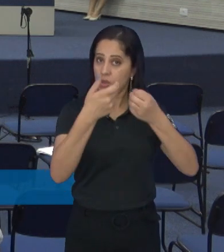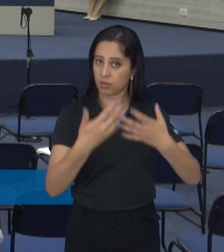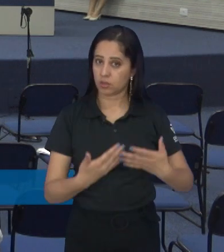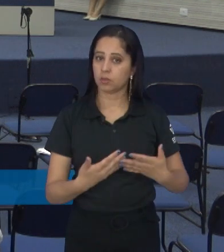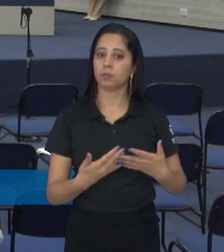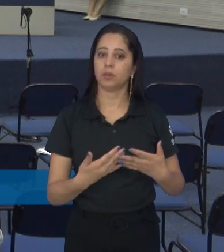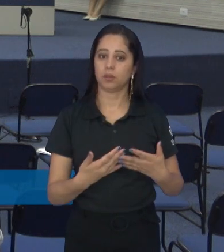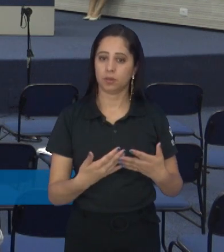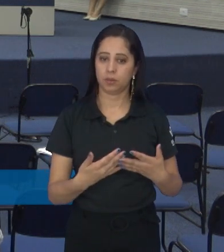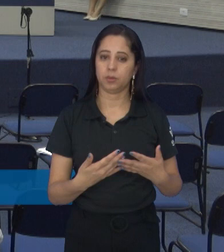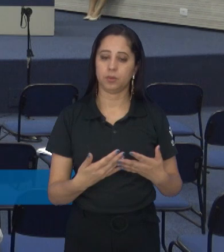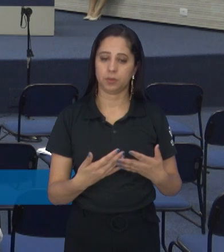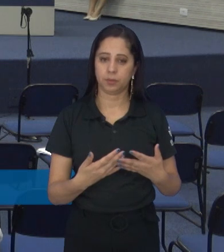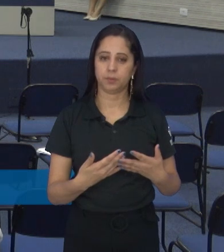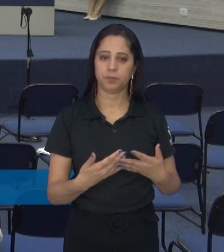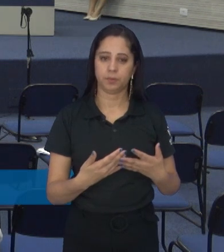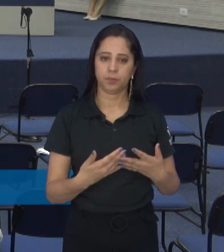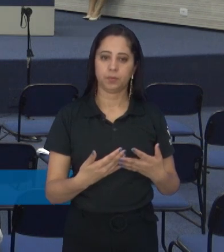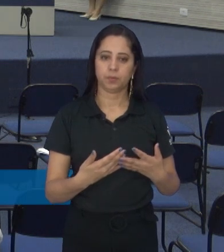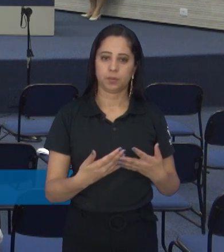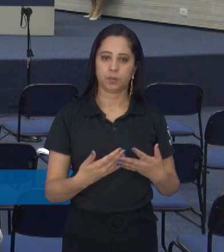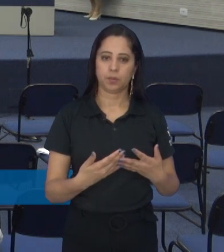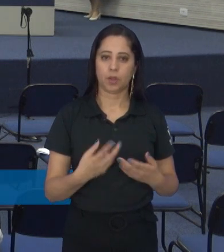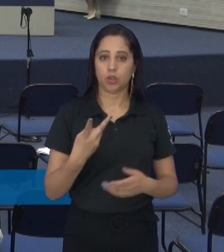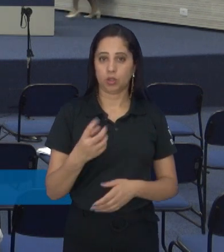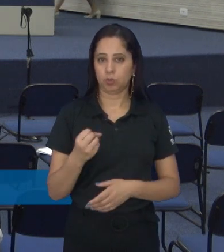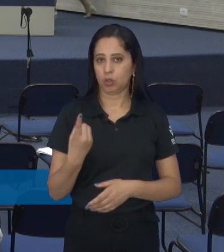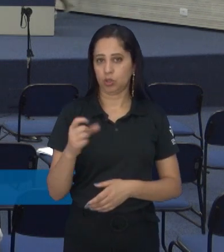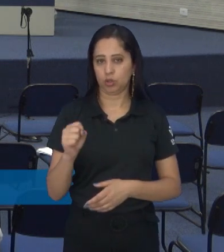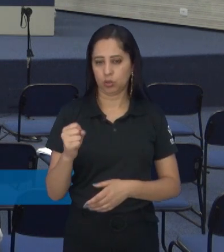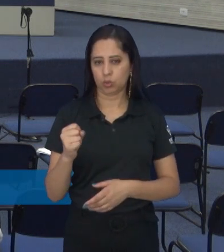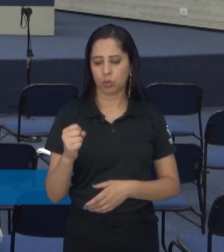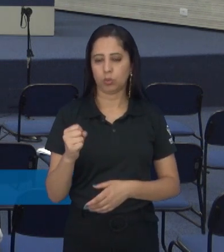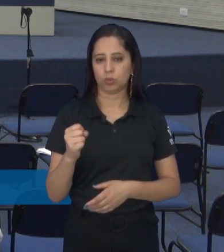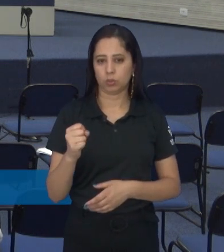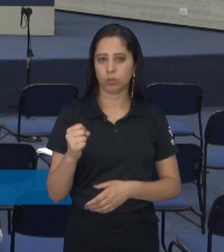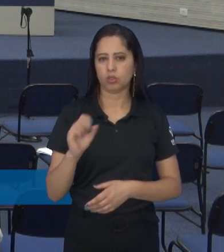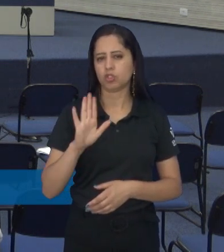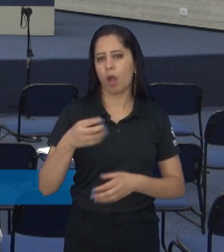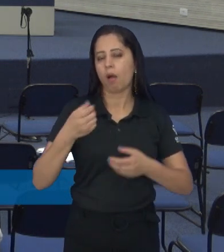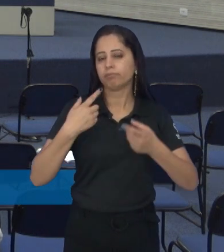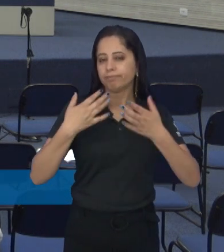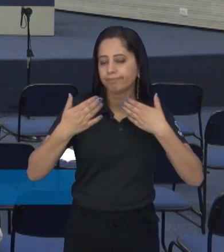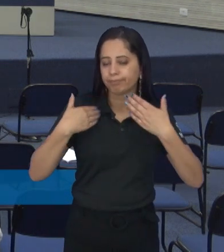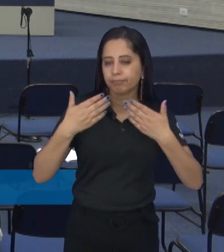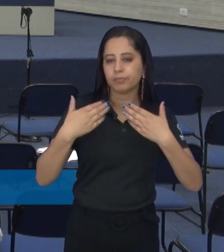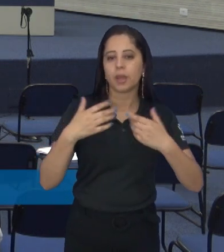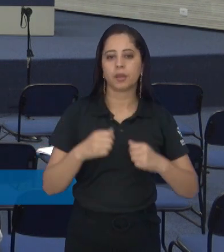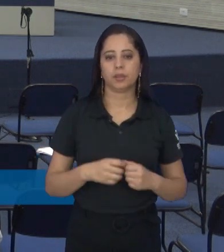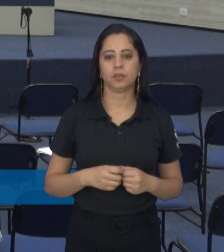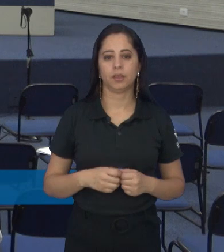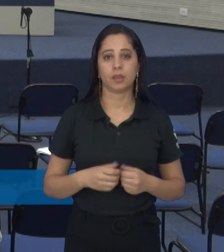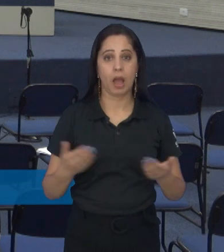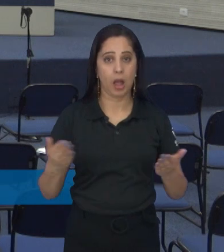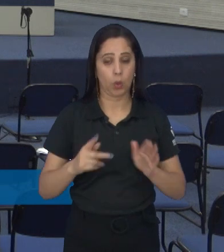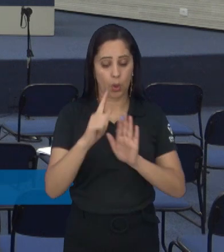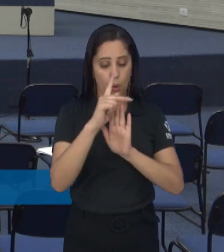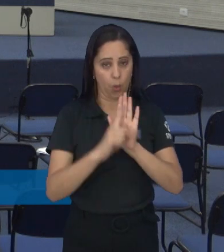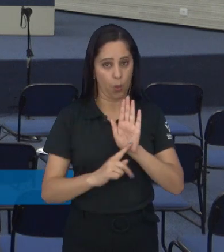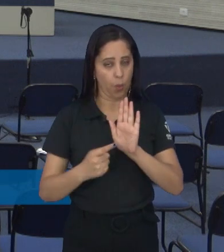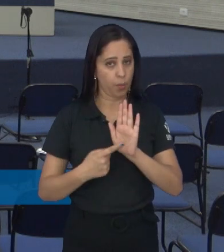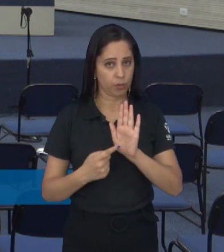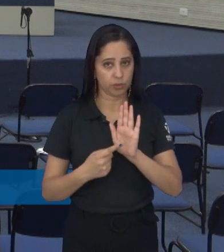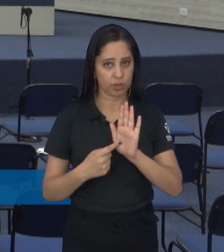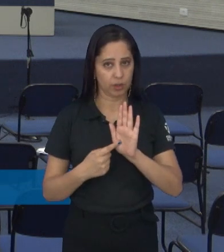que foi discutido no 2018 no plano diretor 2019 nos olhamento mas agora esse projeto em tela